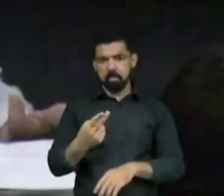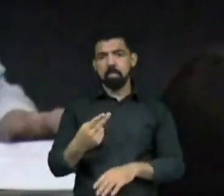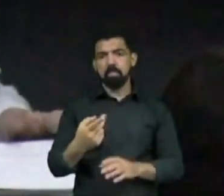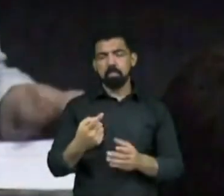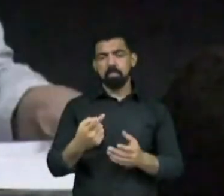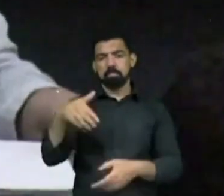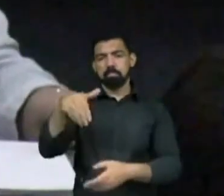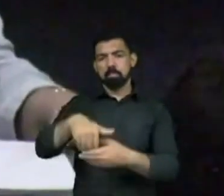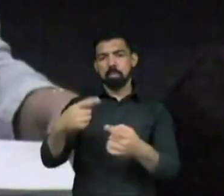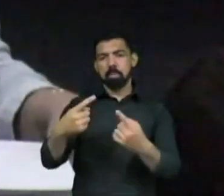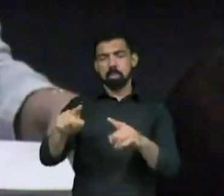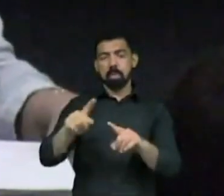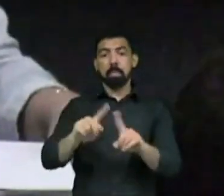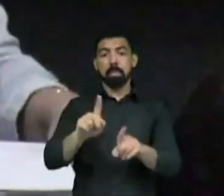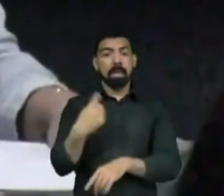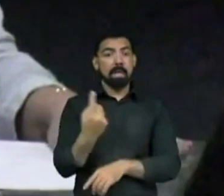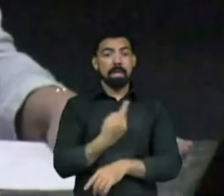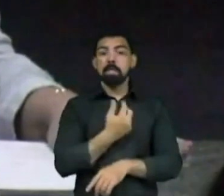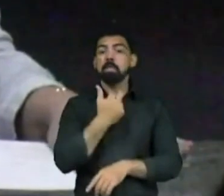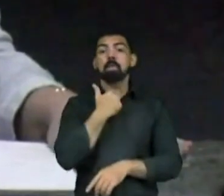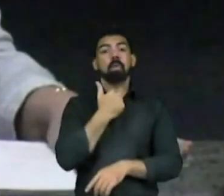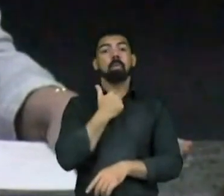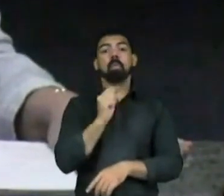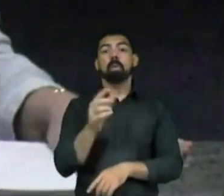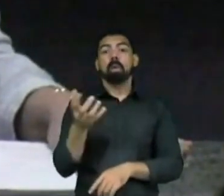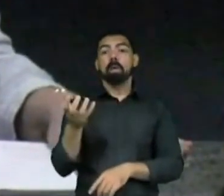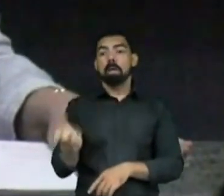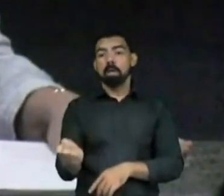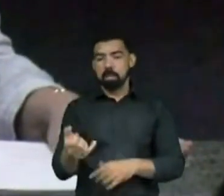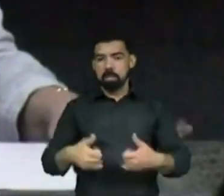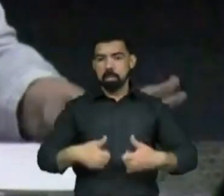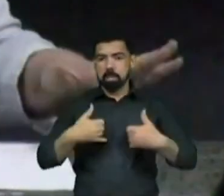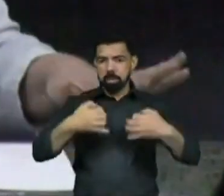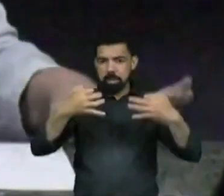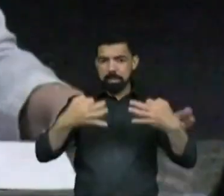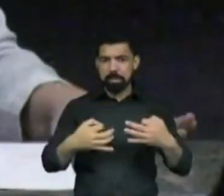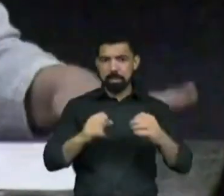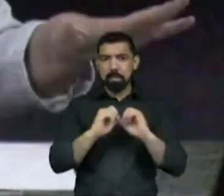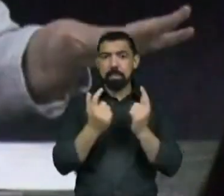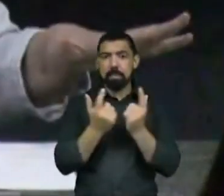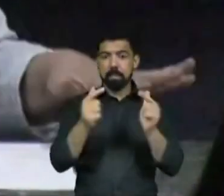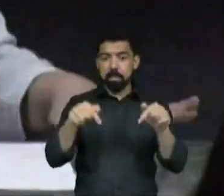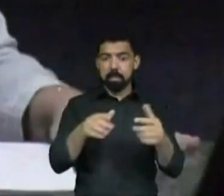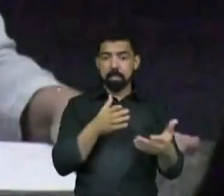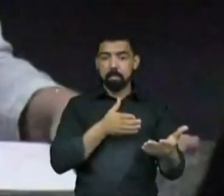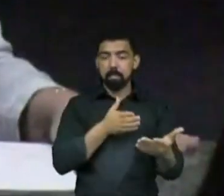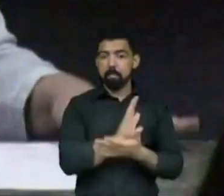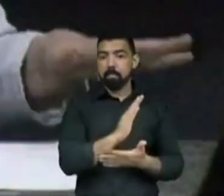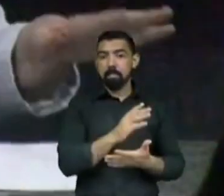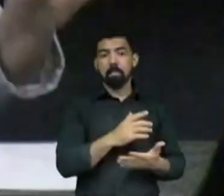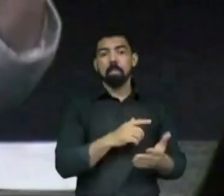não podemos, não é digno, não é correto para essa casa aprovar uma